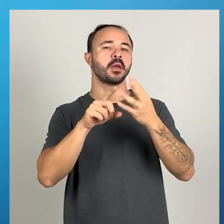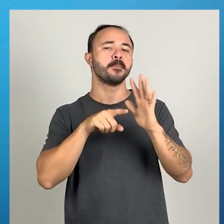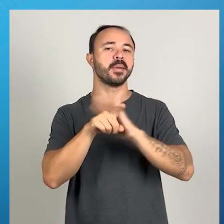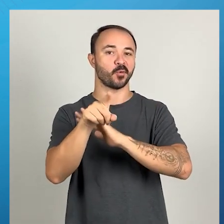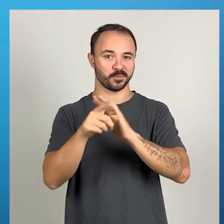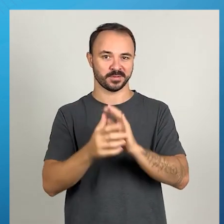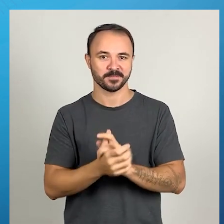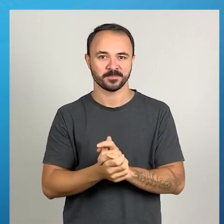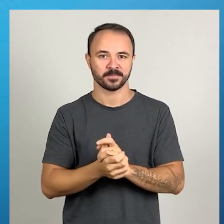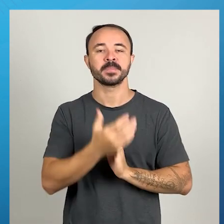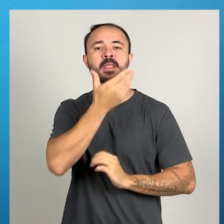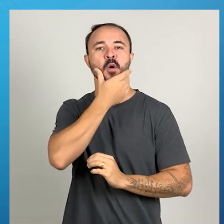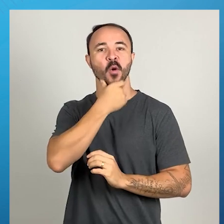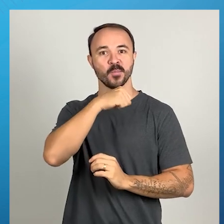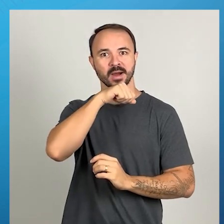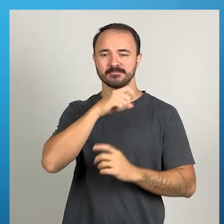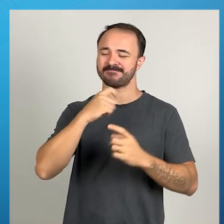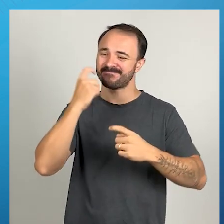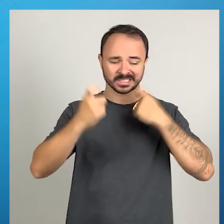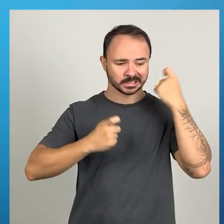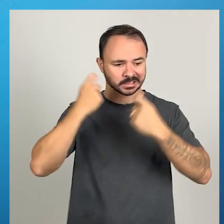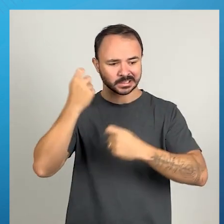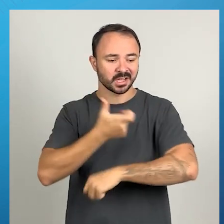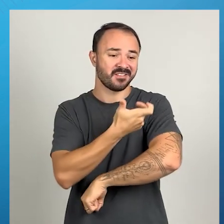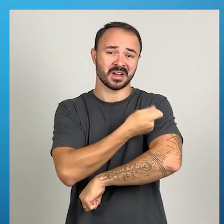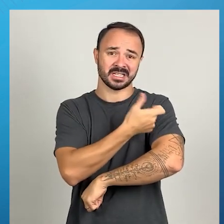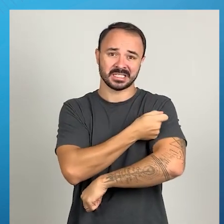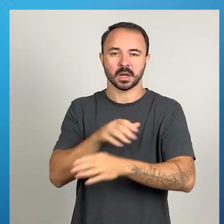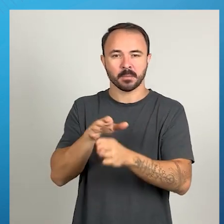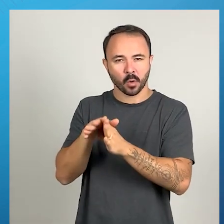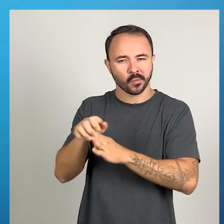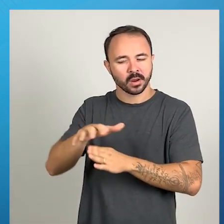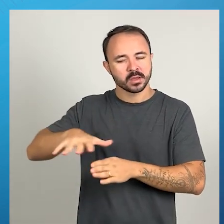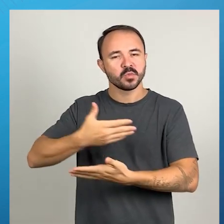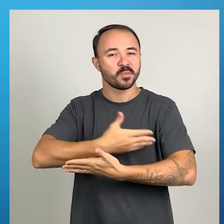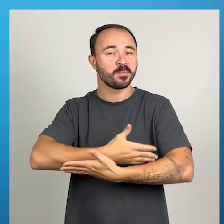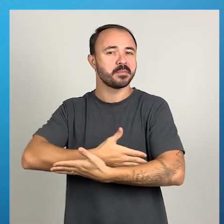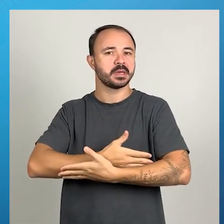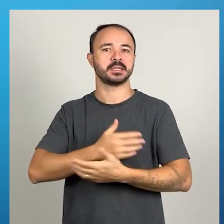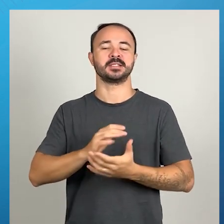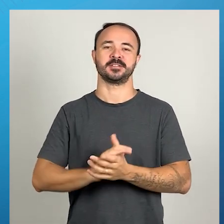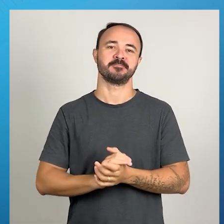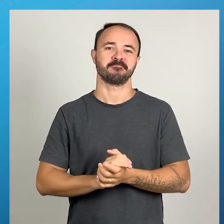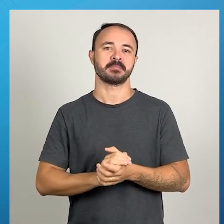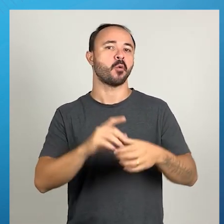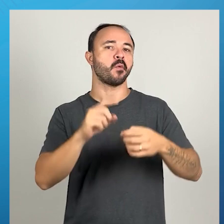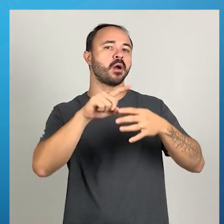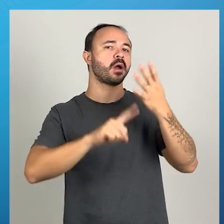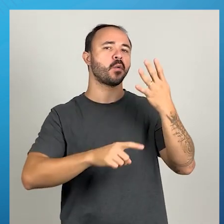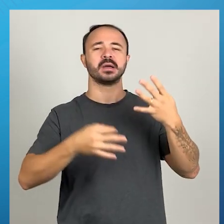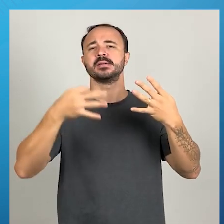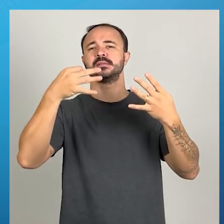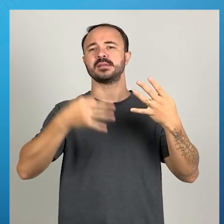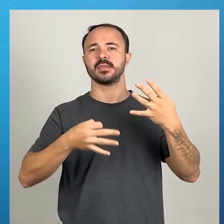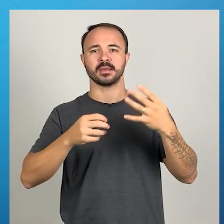questão. Um pai está preocupado com as vacinas recomendadas para o seu bebê. Qual das seguintes afirmações é verdadeira